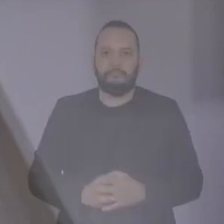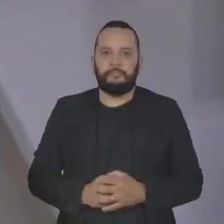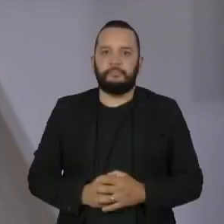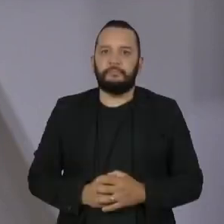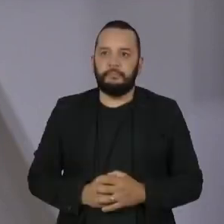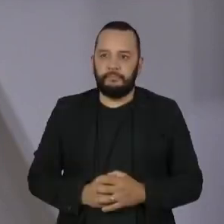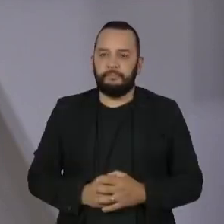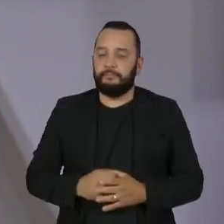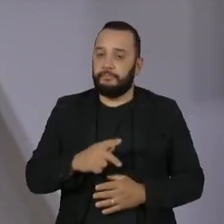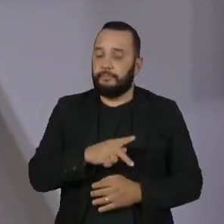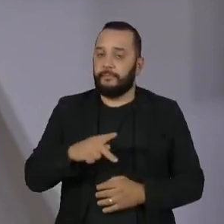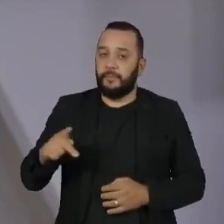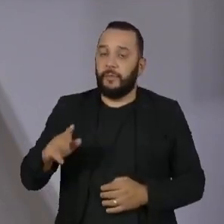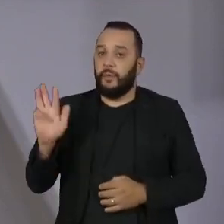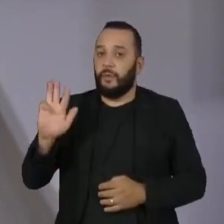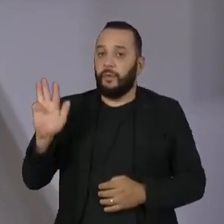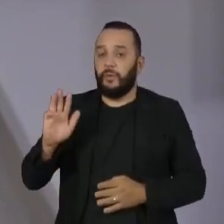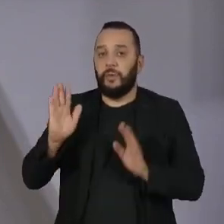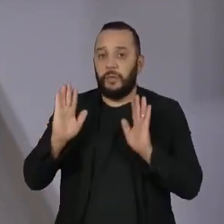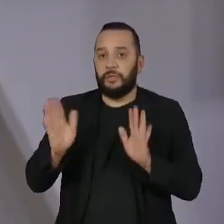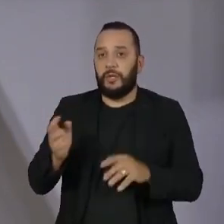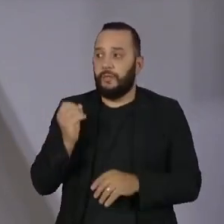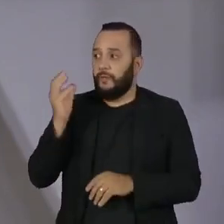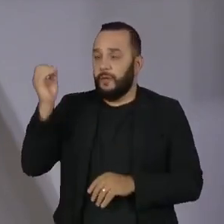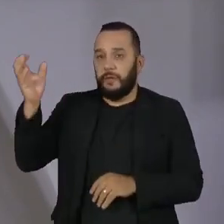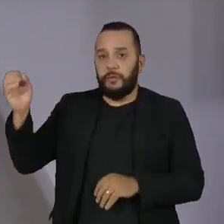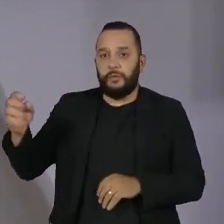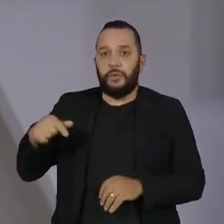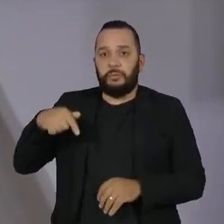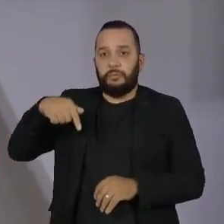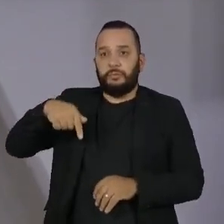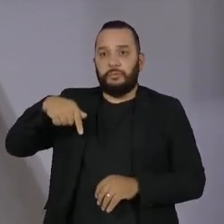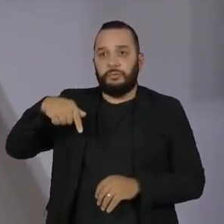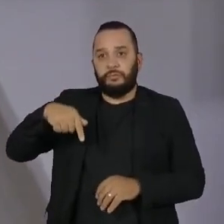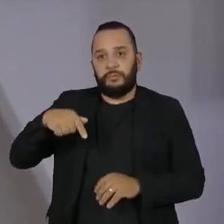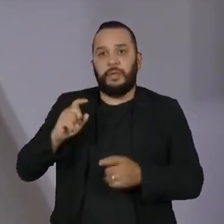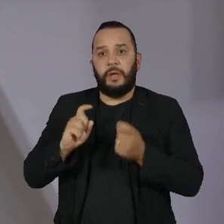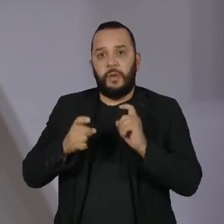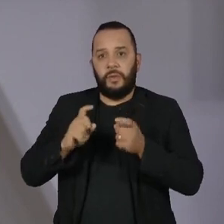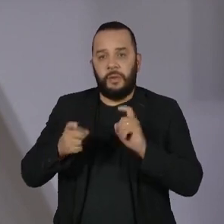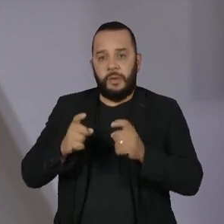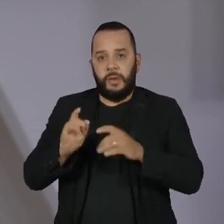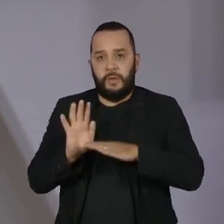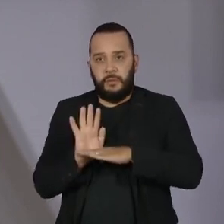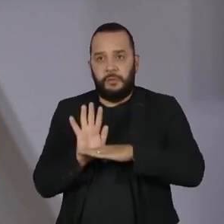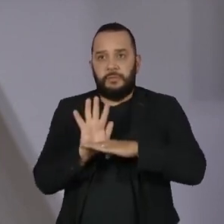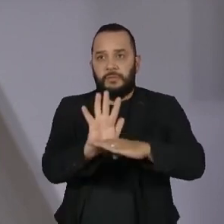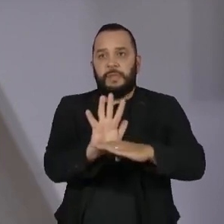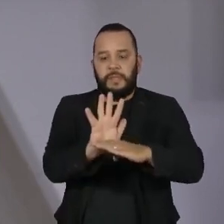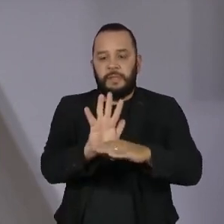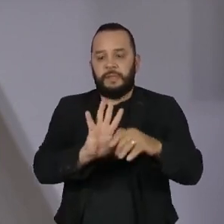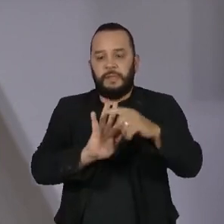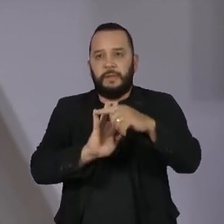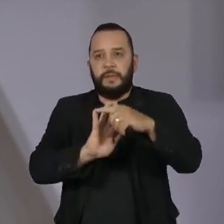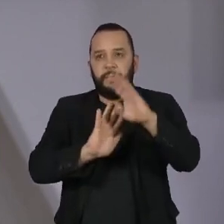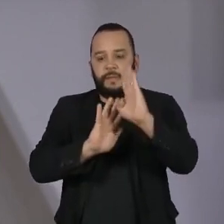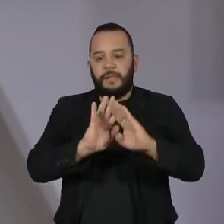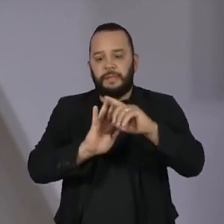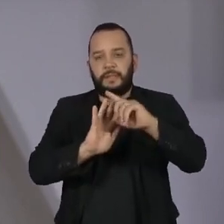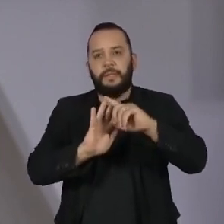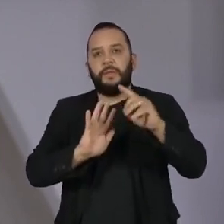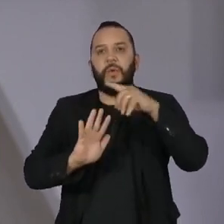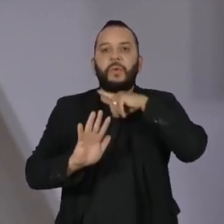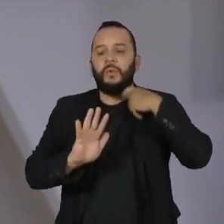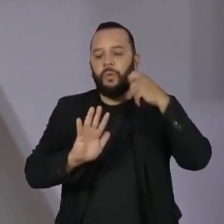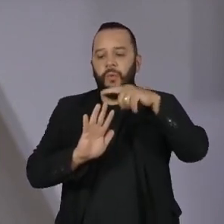presidente Lula já está em Joanesburgo para décima quinta cúpula dos brics o grupo formado por Brasil Rússia